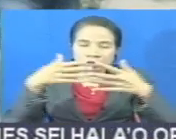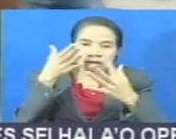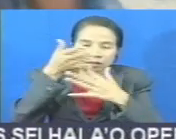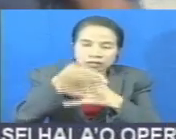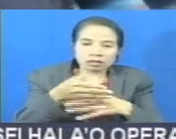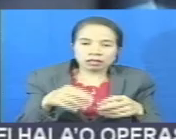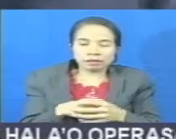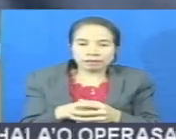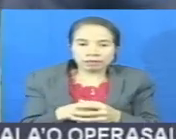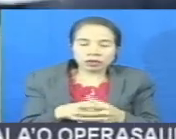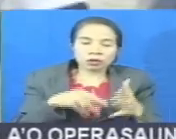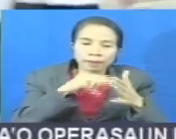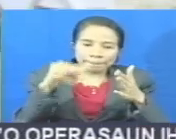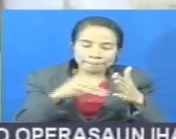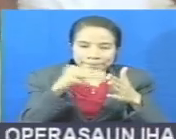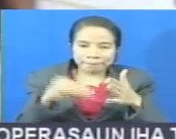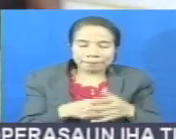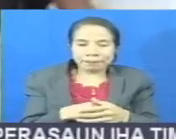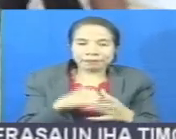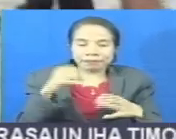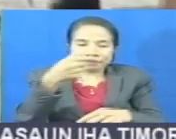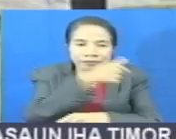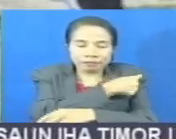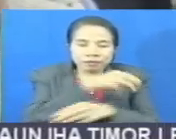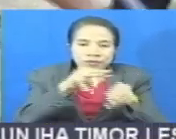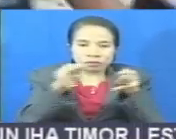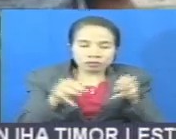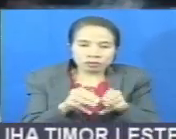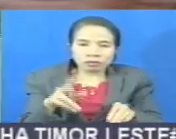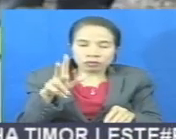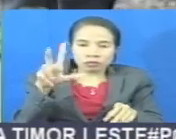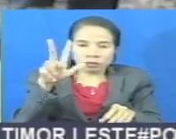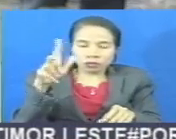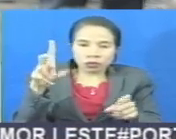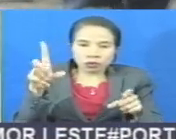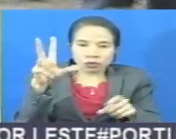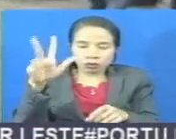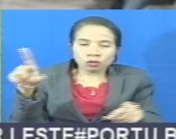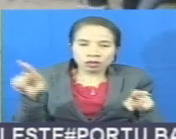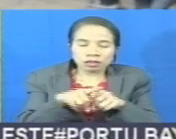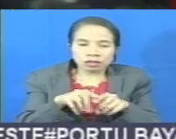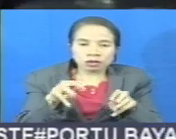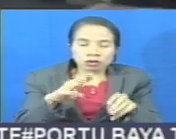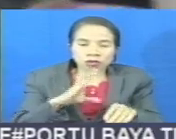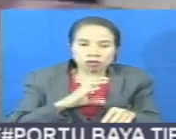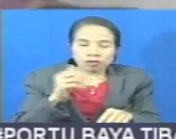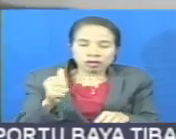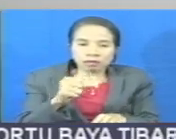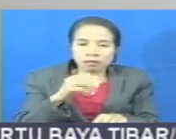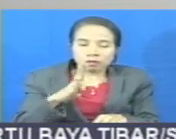notasi no média. Enquanto vacinação para município Tolu Hanesan, município Covalima, Bobonaru,